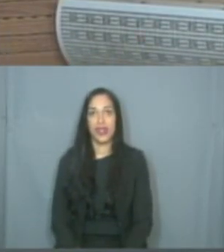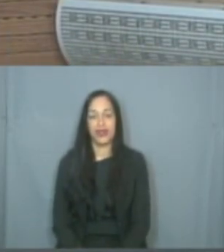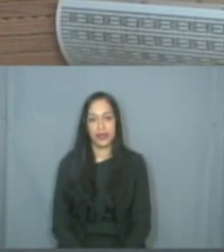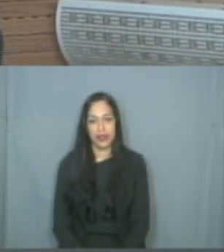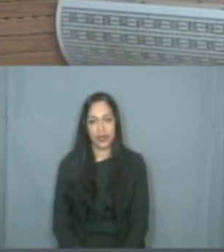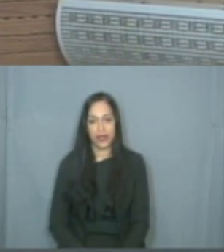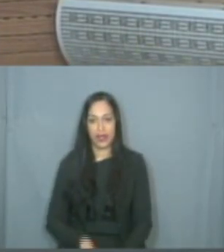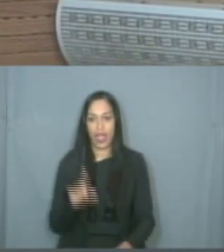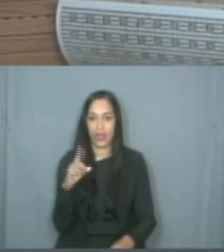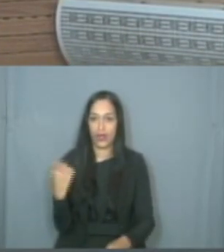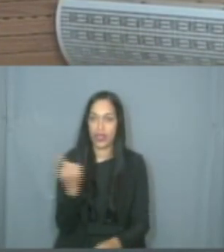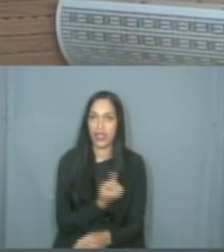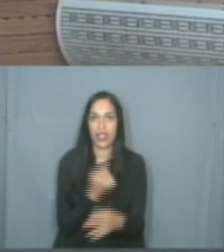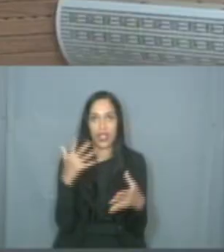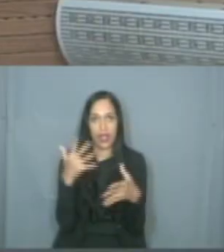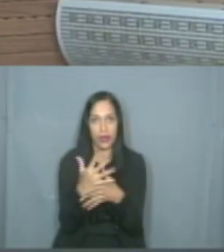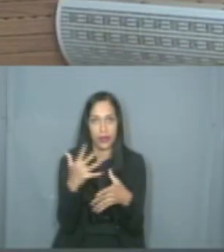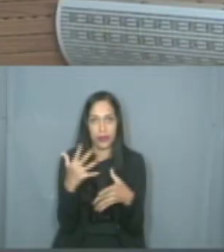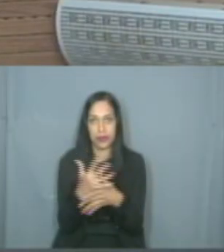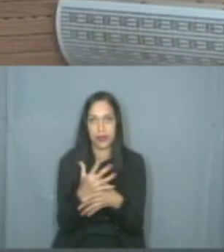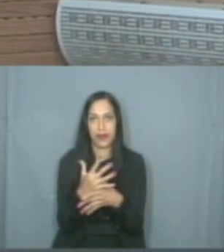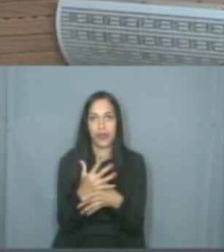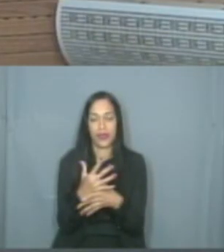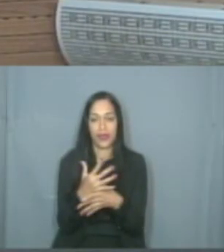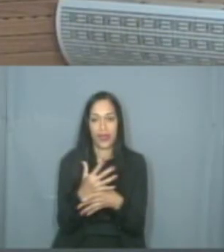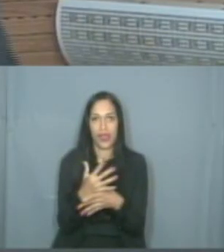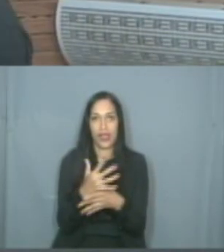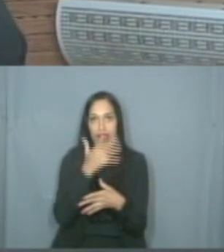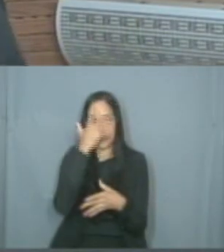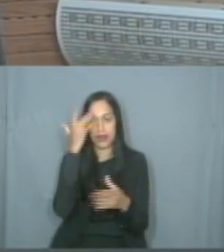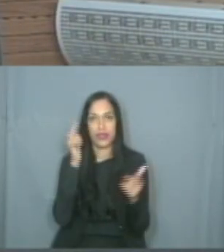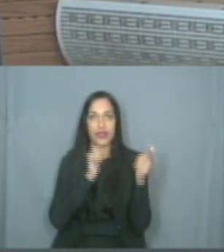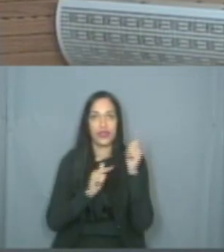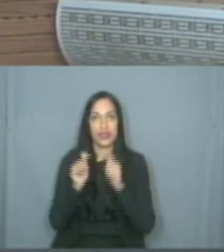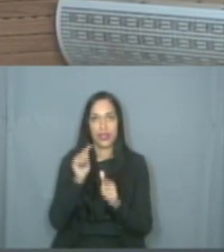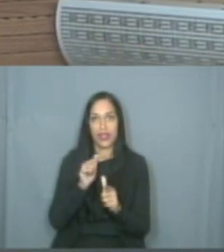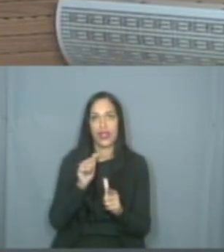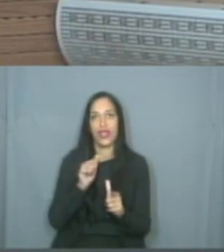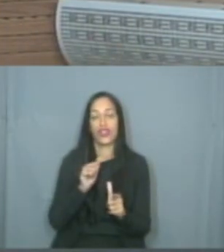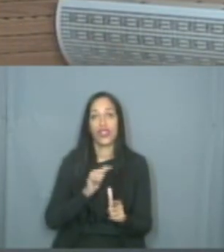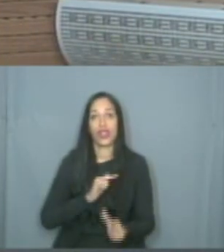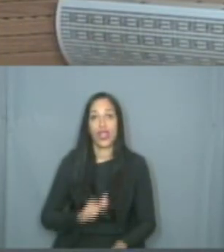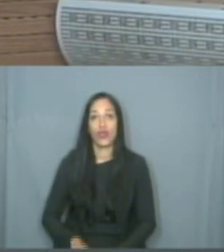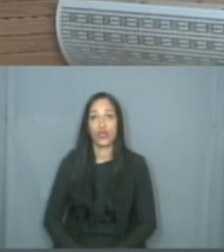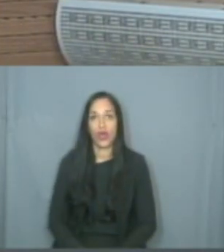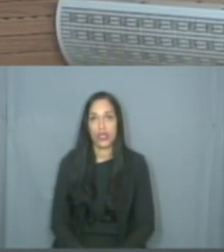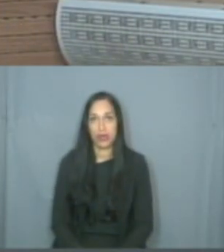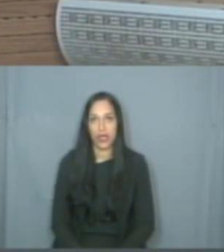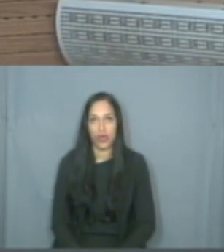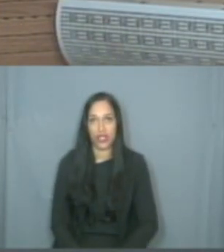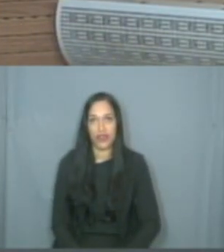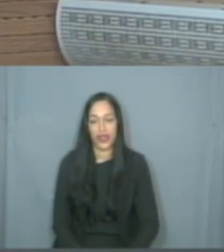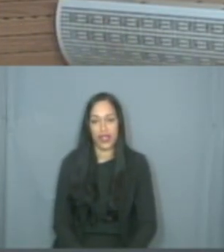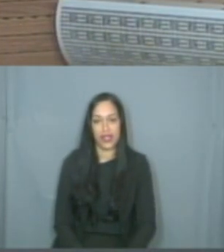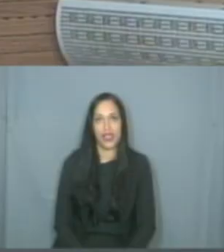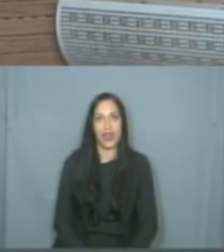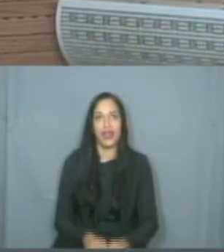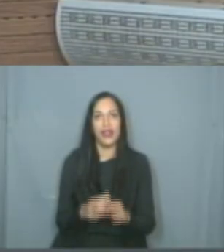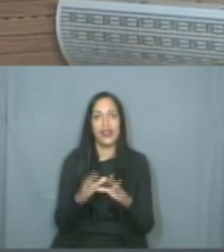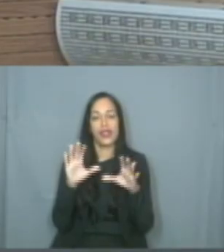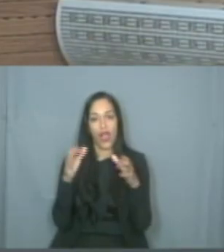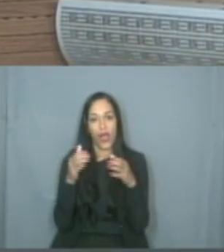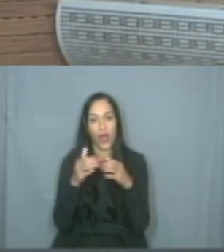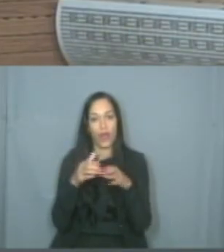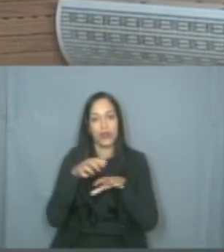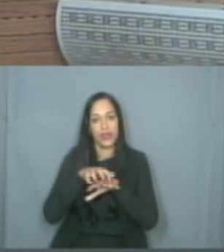que a nossa cidade, nessa cidade, as pessoas conseguem ter mobilidade. Eu lembro bem aqui que, na ocasião da Comissão de Mobilidade,